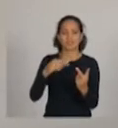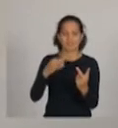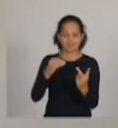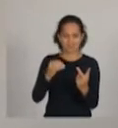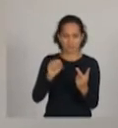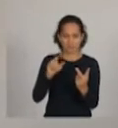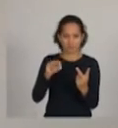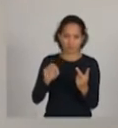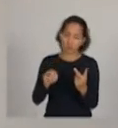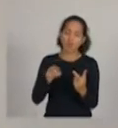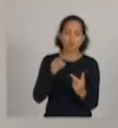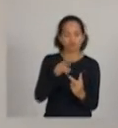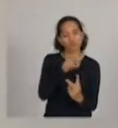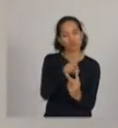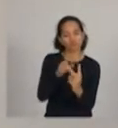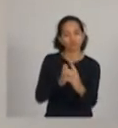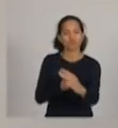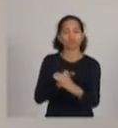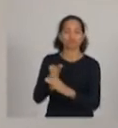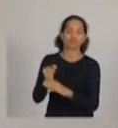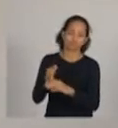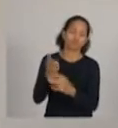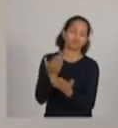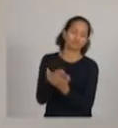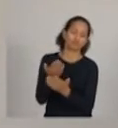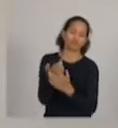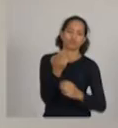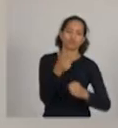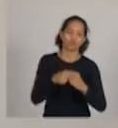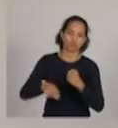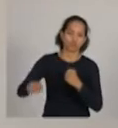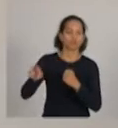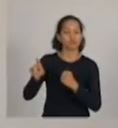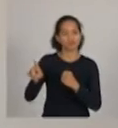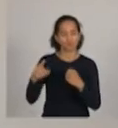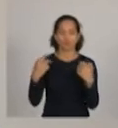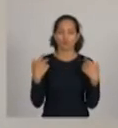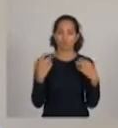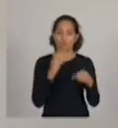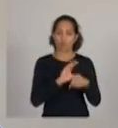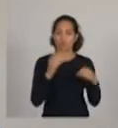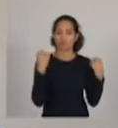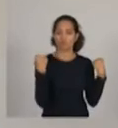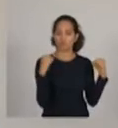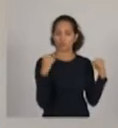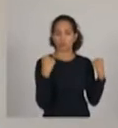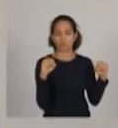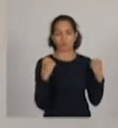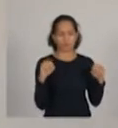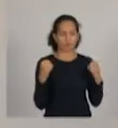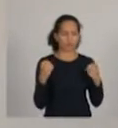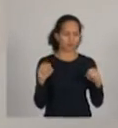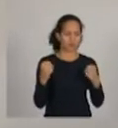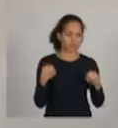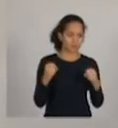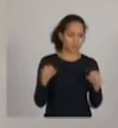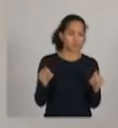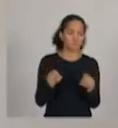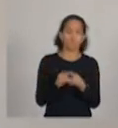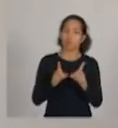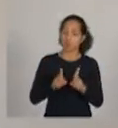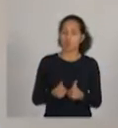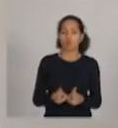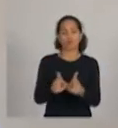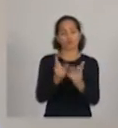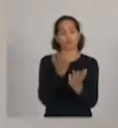na Universidade Federal do Estado do Espírito Muito Santo, bem. No curso de Educação Física, bem, no final dos anos 80, e que